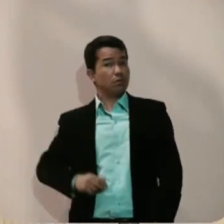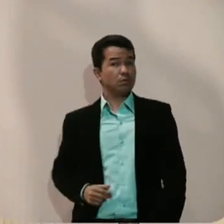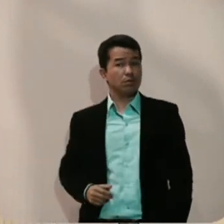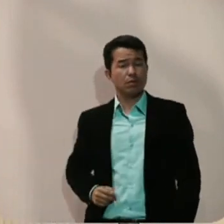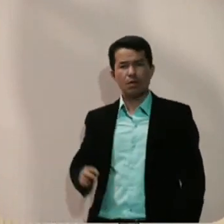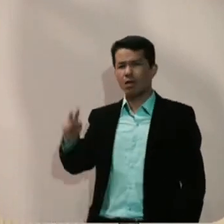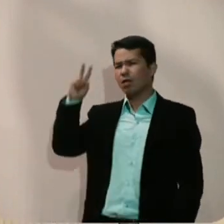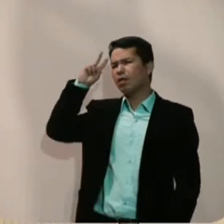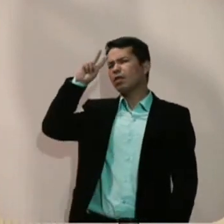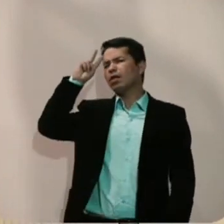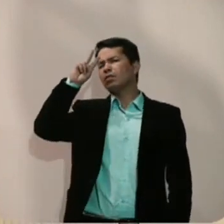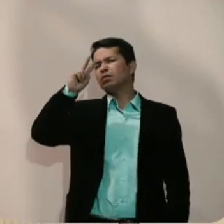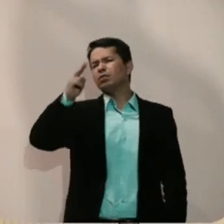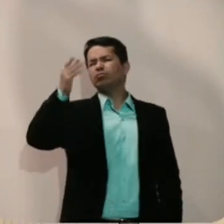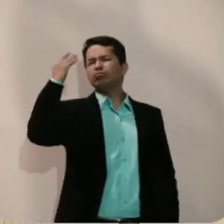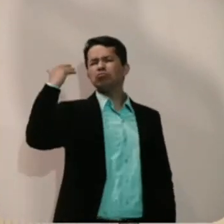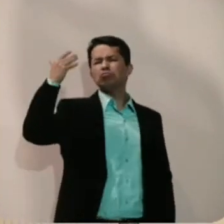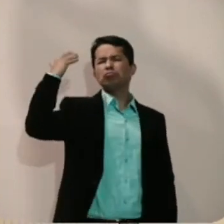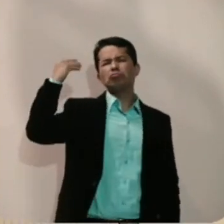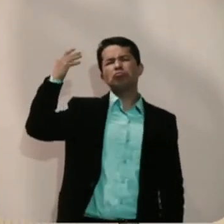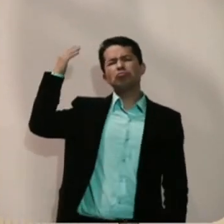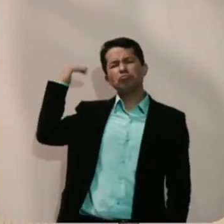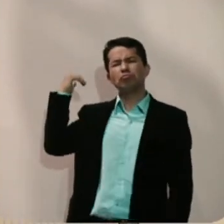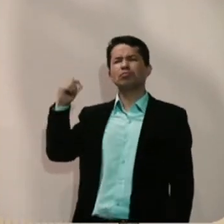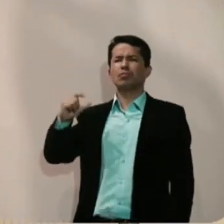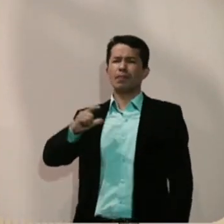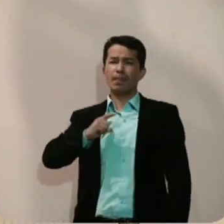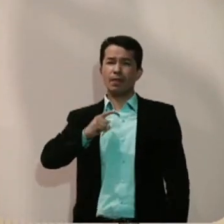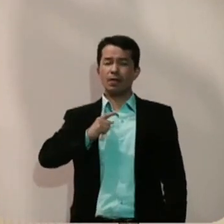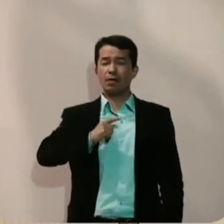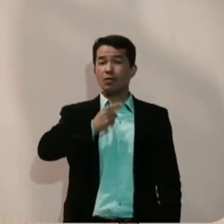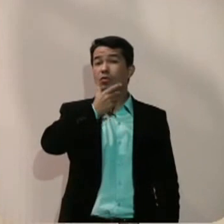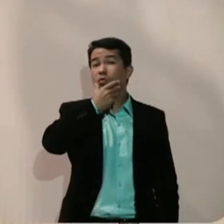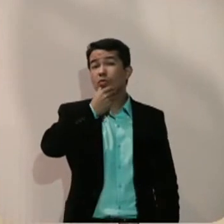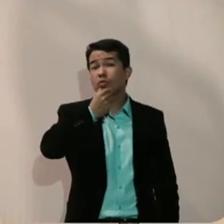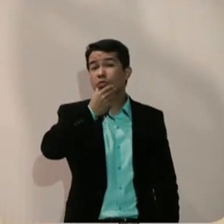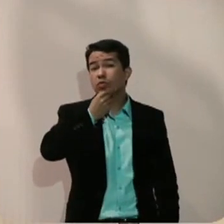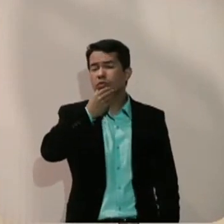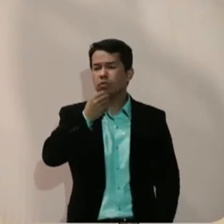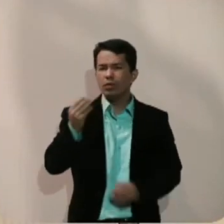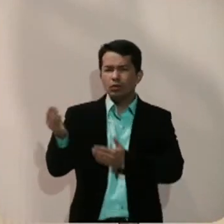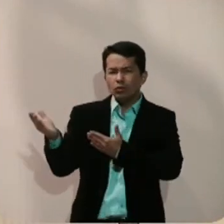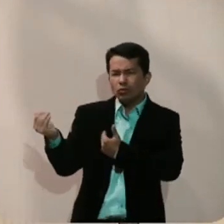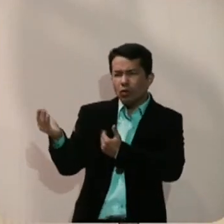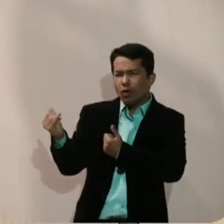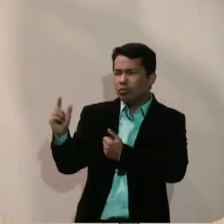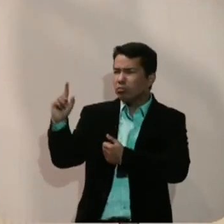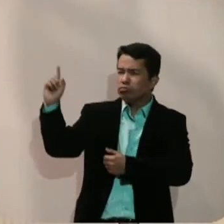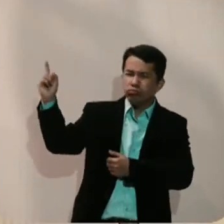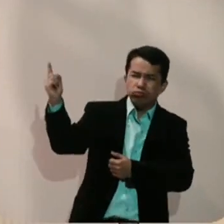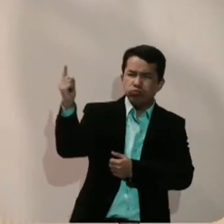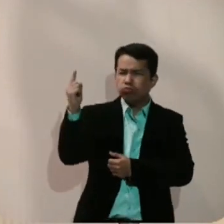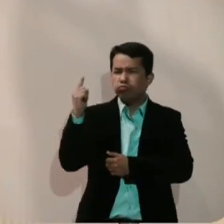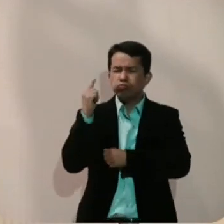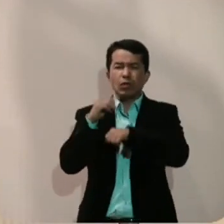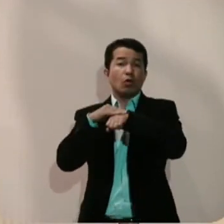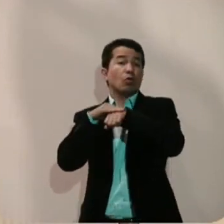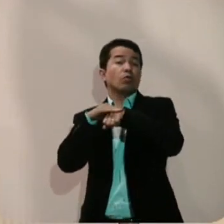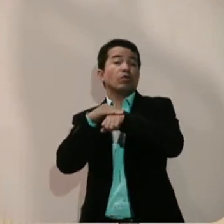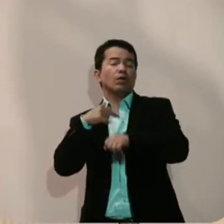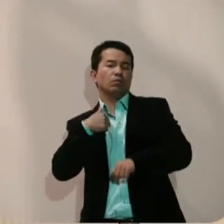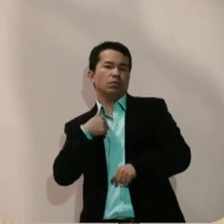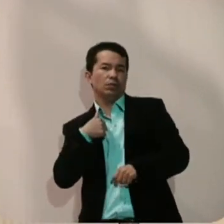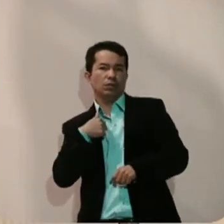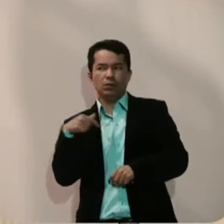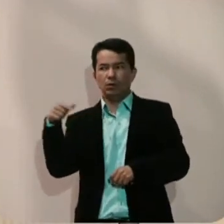conversar comigo, e ele tinha sofrido um acidente de carro muito violento, e nesse acidente o carro deu